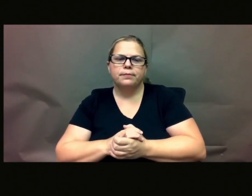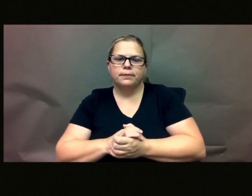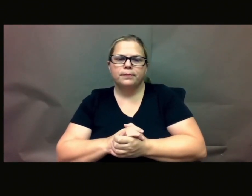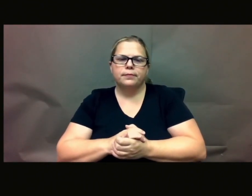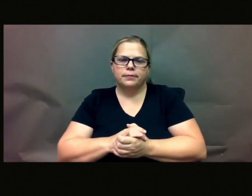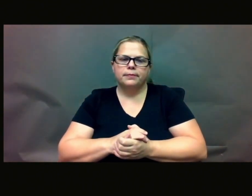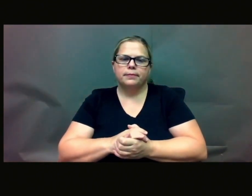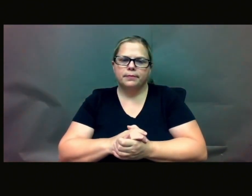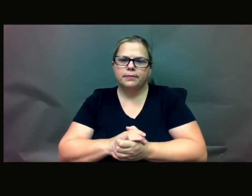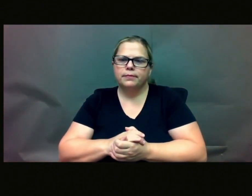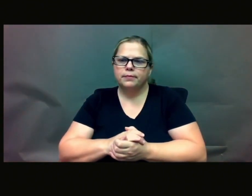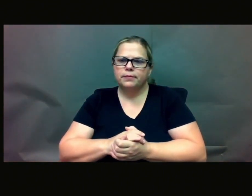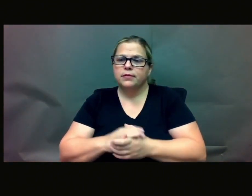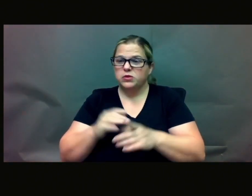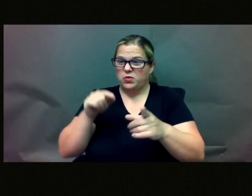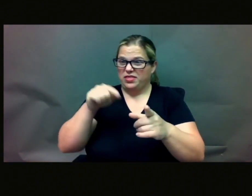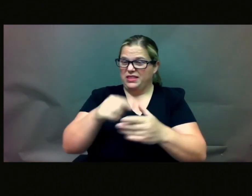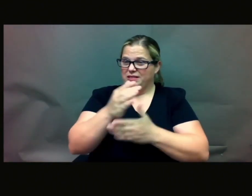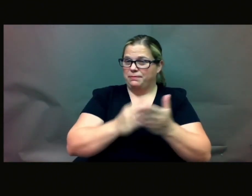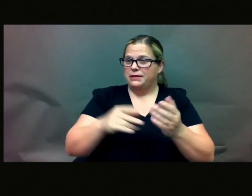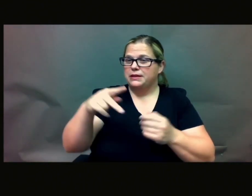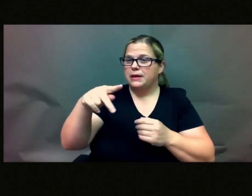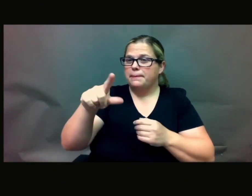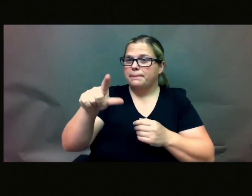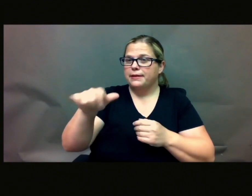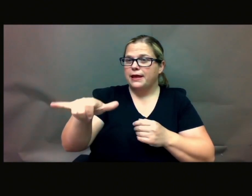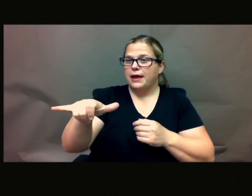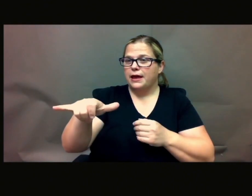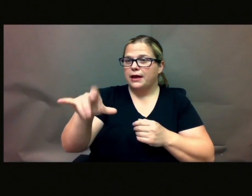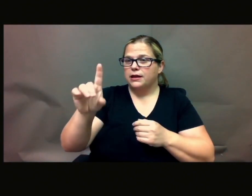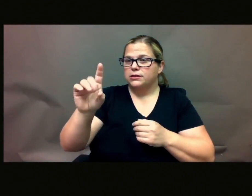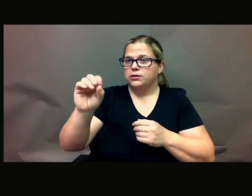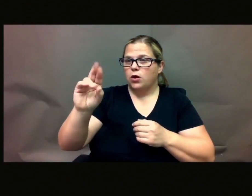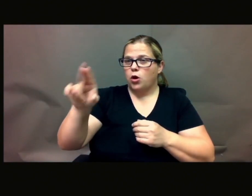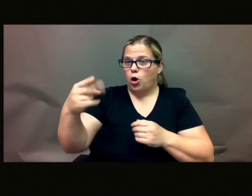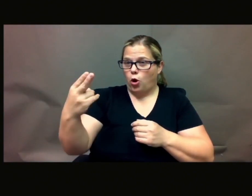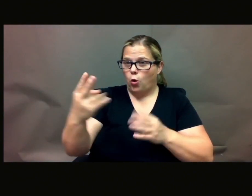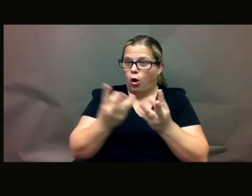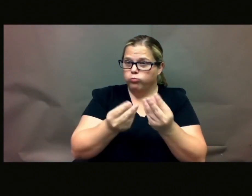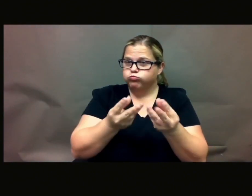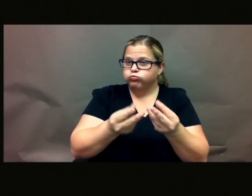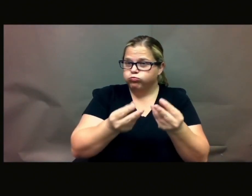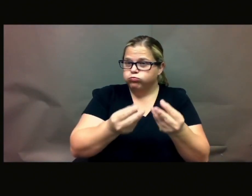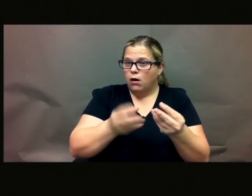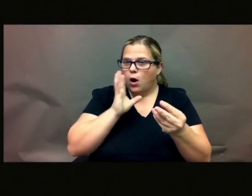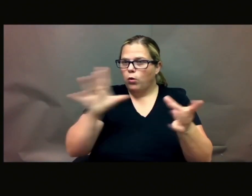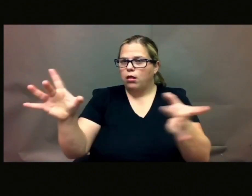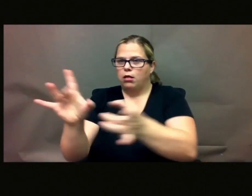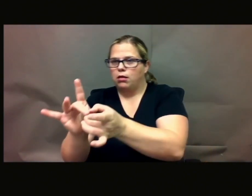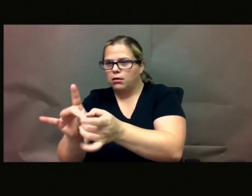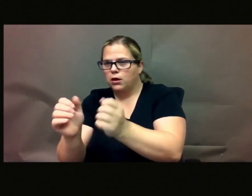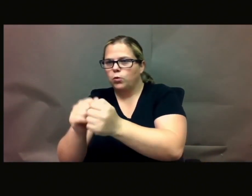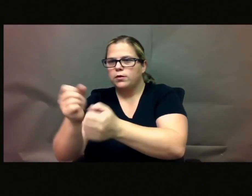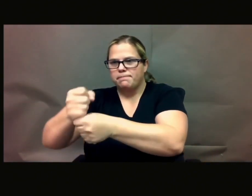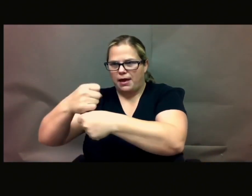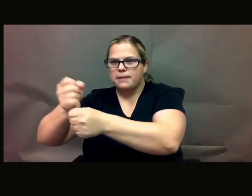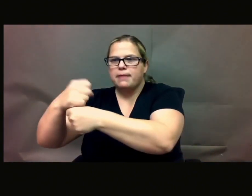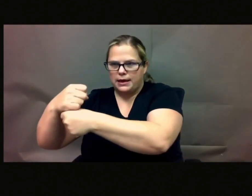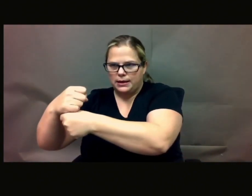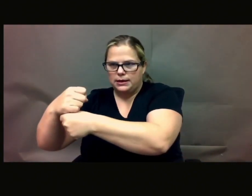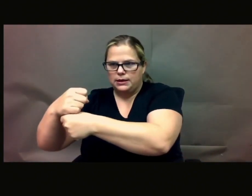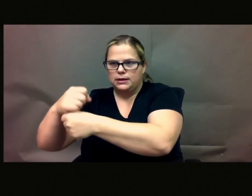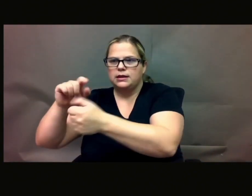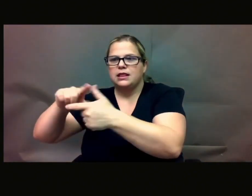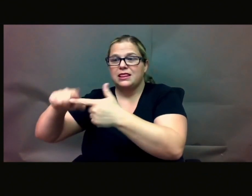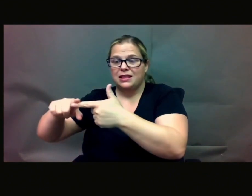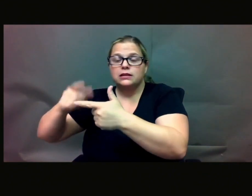isso em casa. Nós temos aqui essa massinha que está conectada ao meu